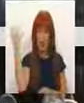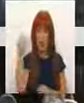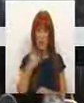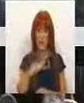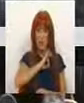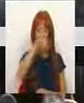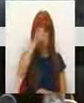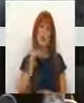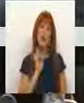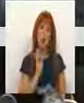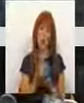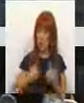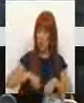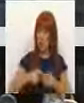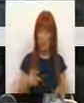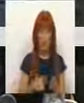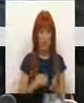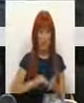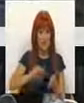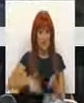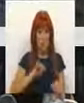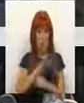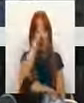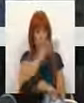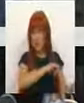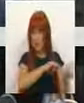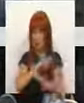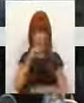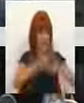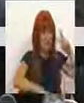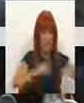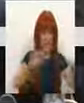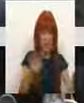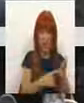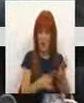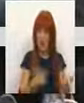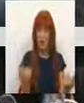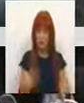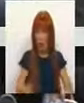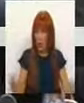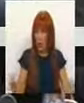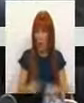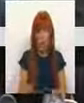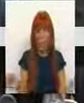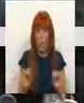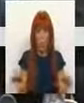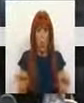o Ministro nas últimas audições, que faltava a assinatura dos outros Ministérios, nomeadamente das Finanças, o que é certo é que não